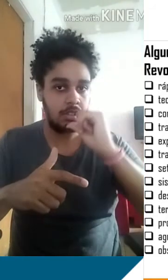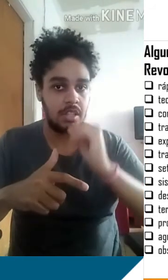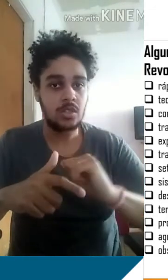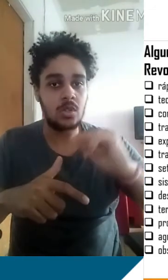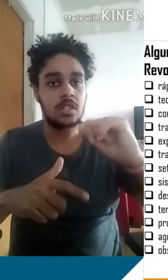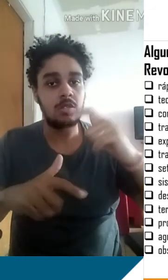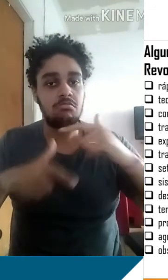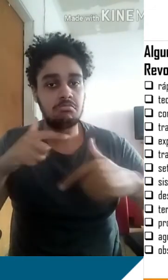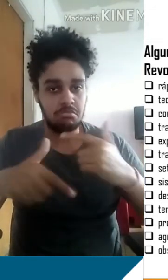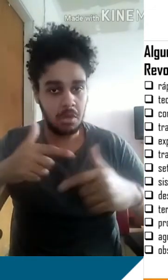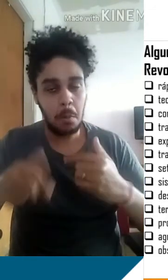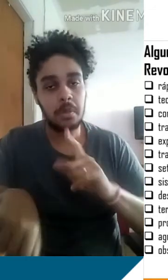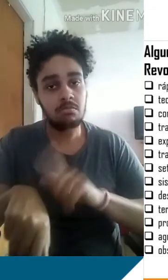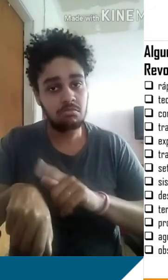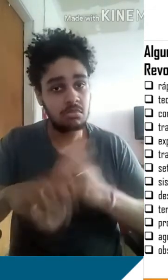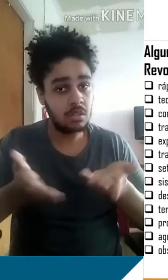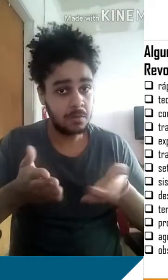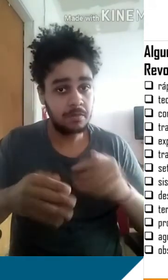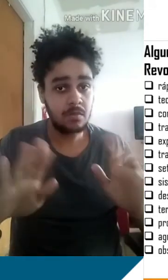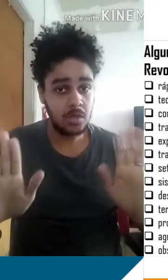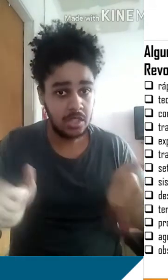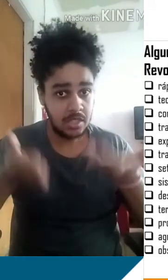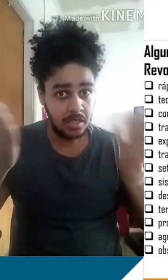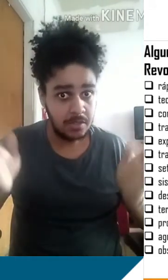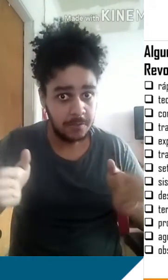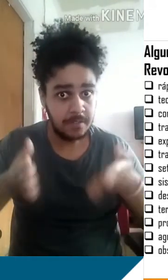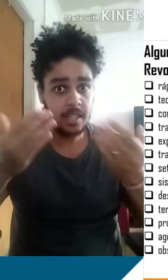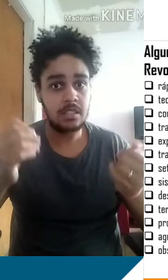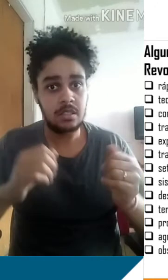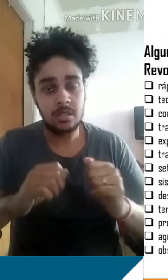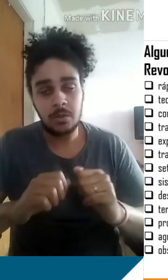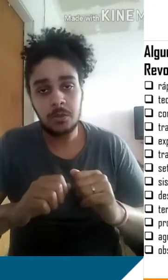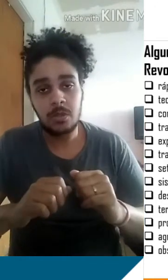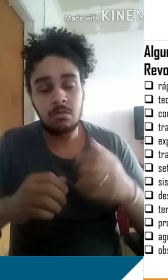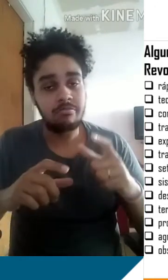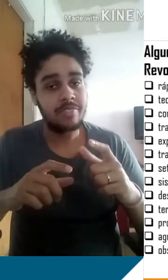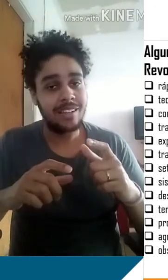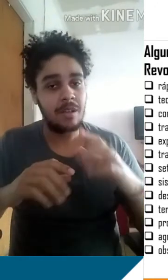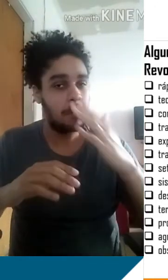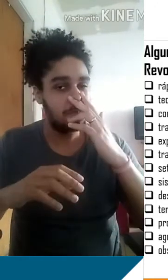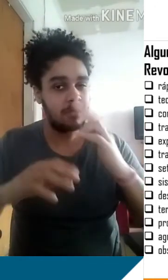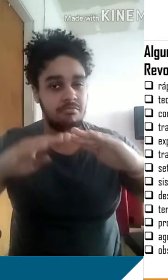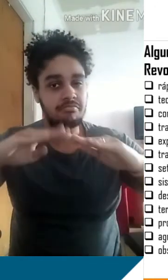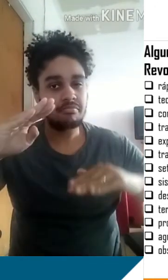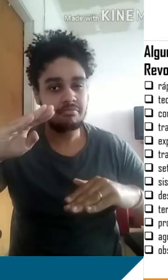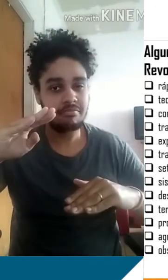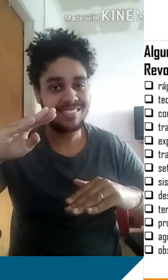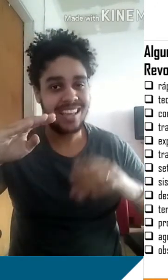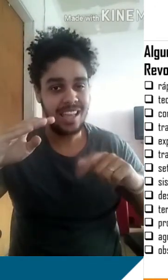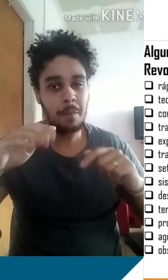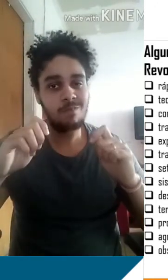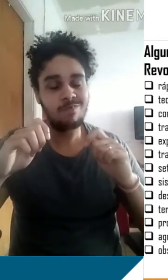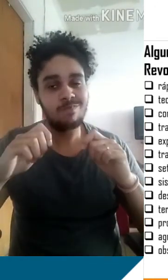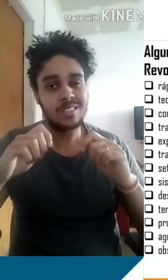tecnologia. No caso, produtos que são muito transformados, né? E por isso eles apresentam um alto valor. Geralmente, quem